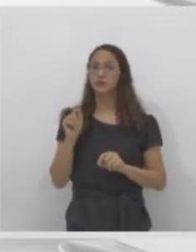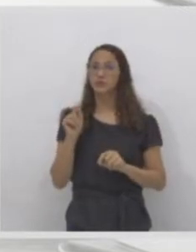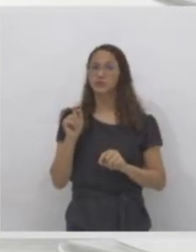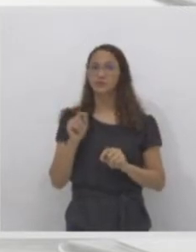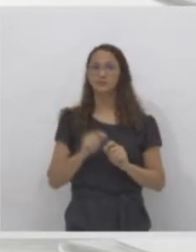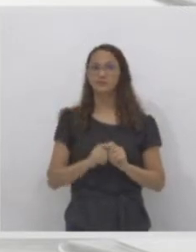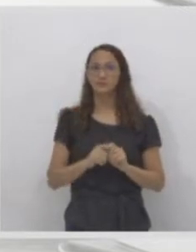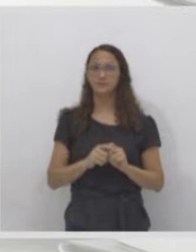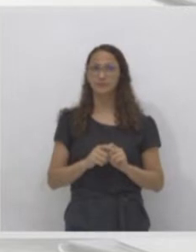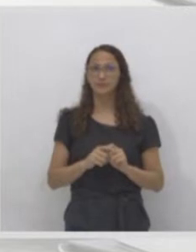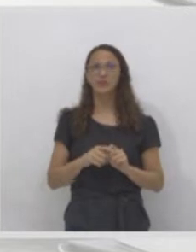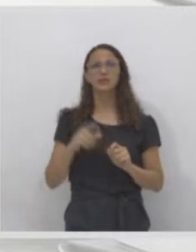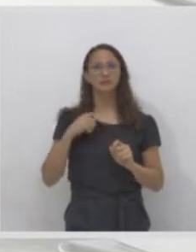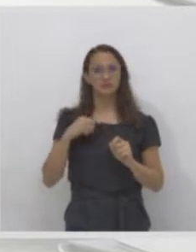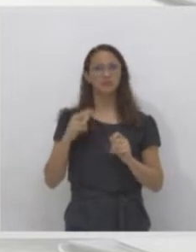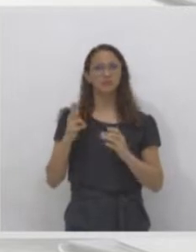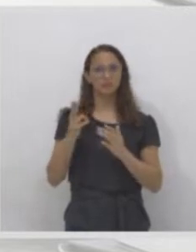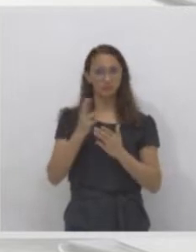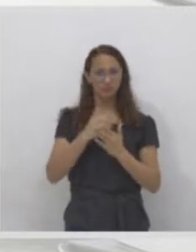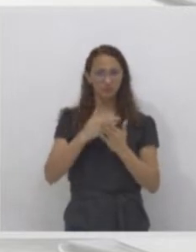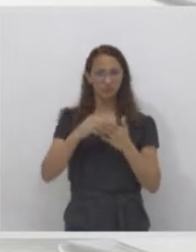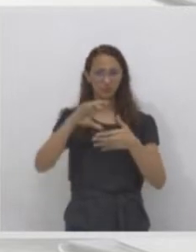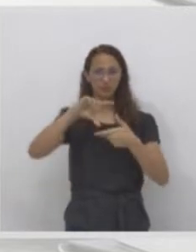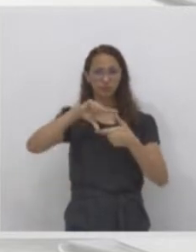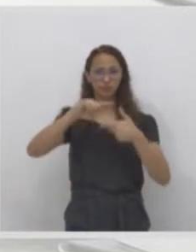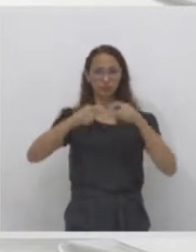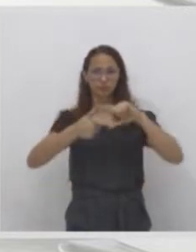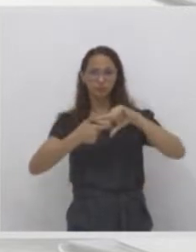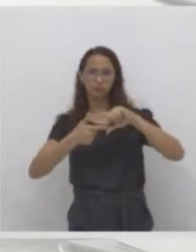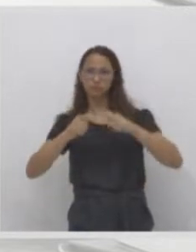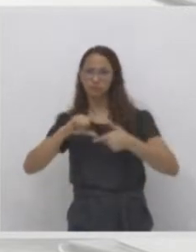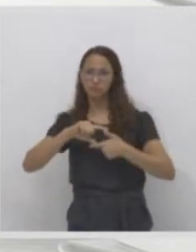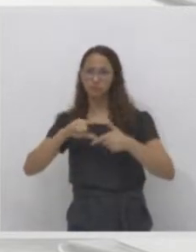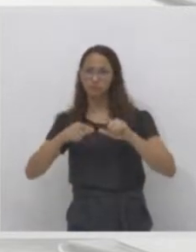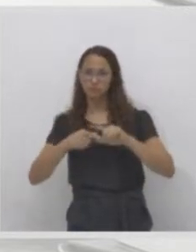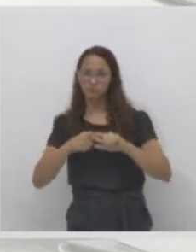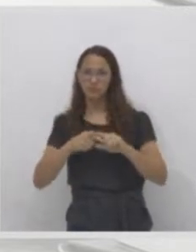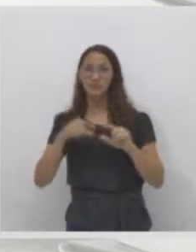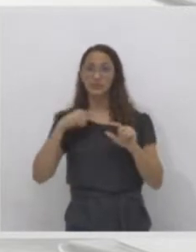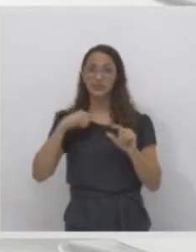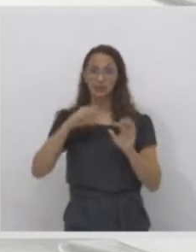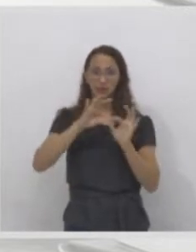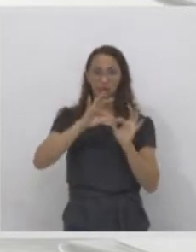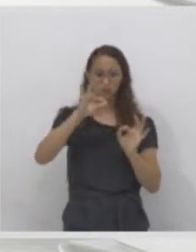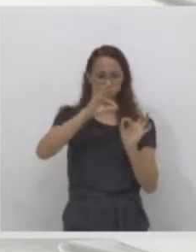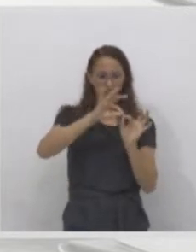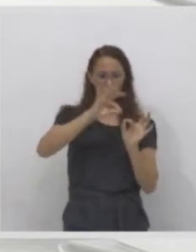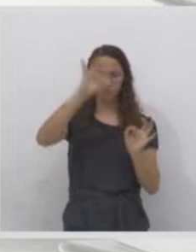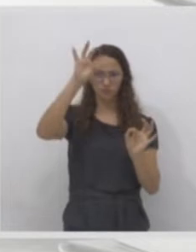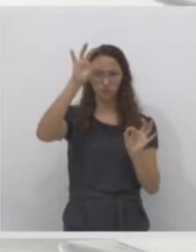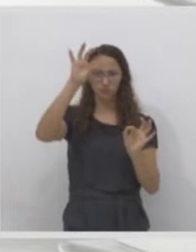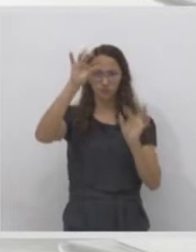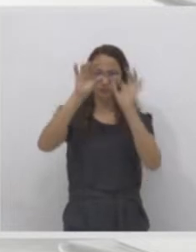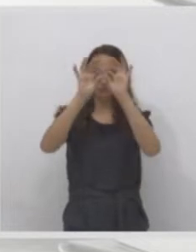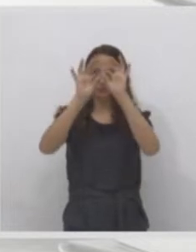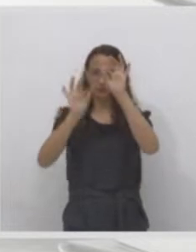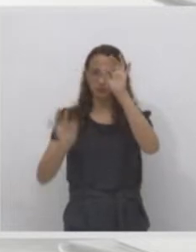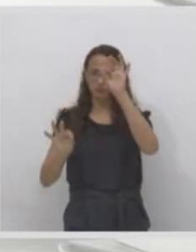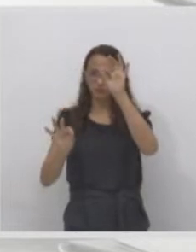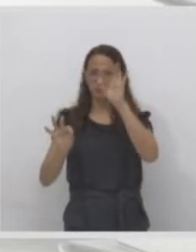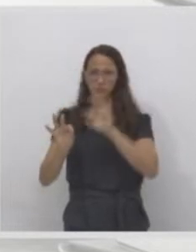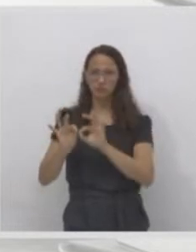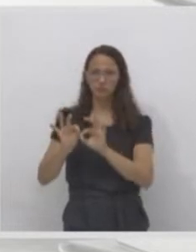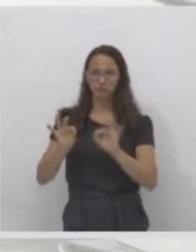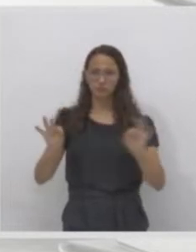são figuras geométricas formadas por 3 segmentos de reta que se encontram nas